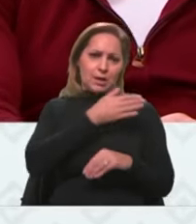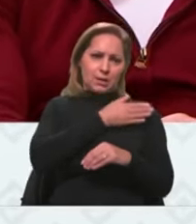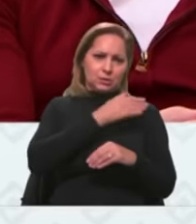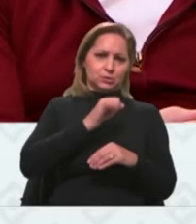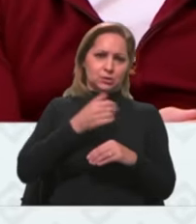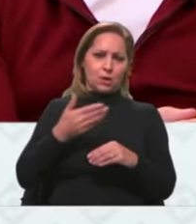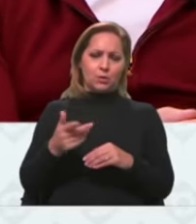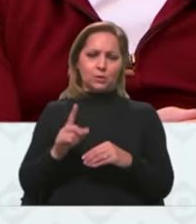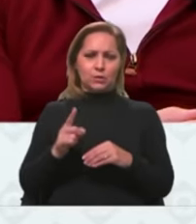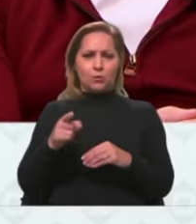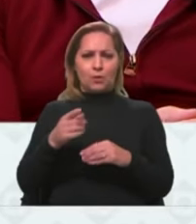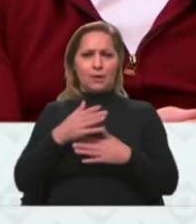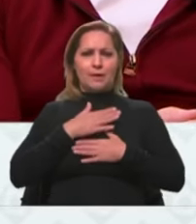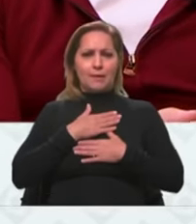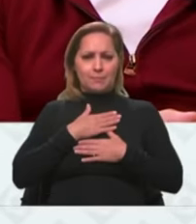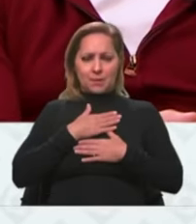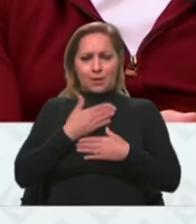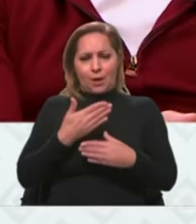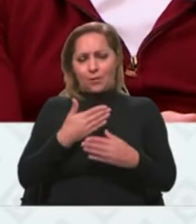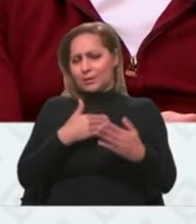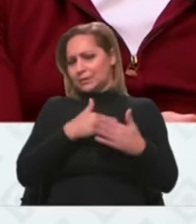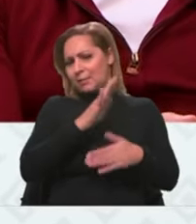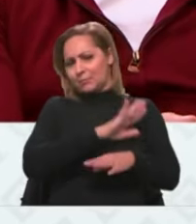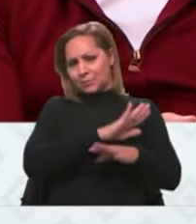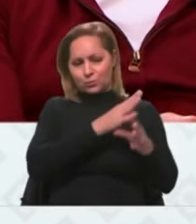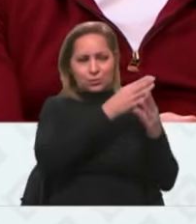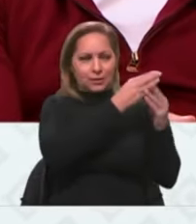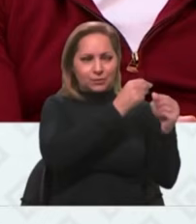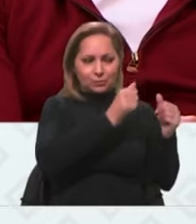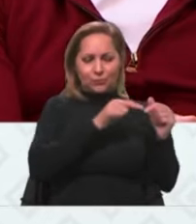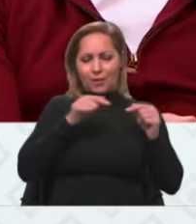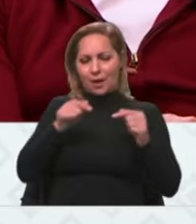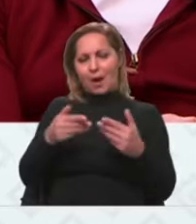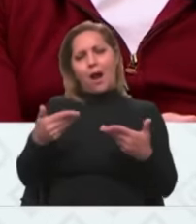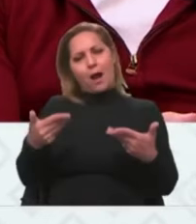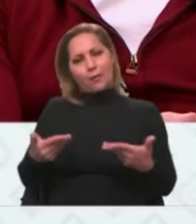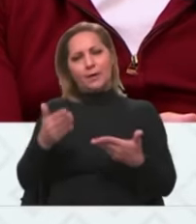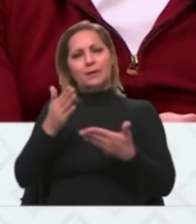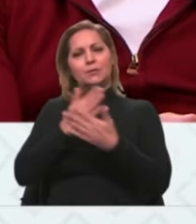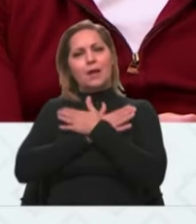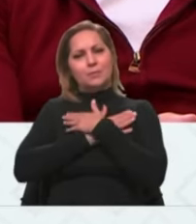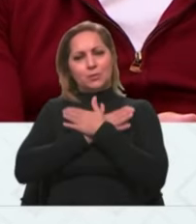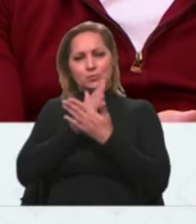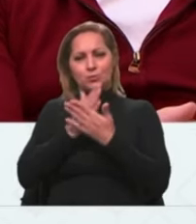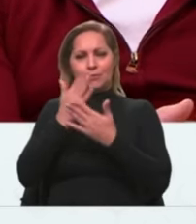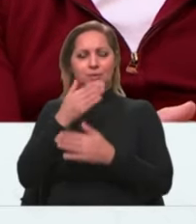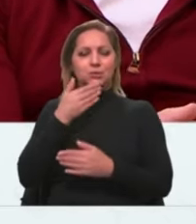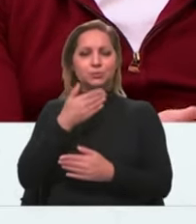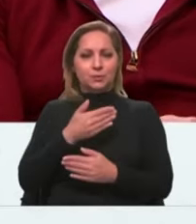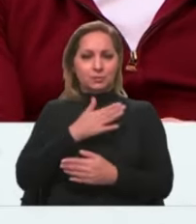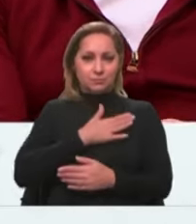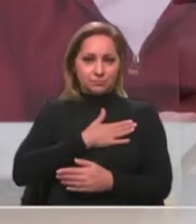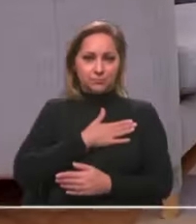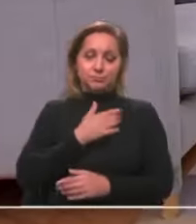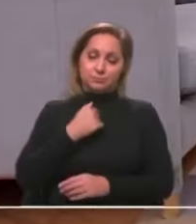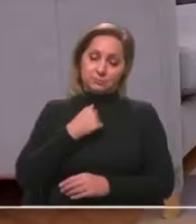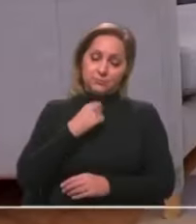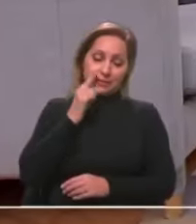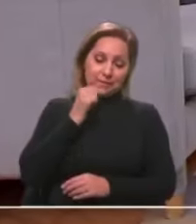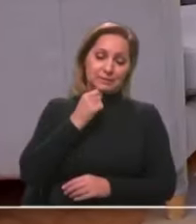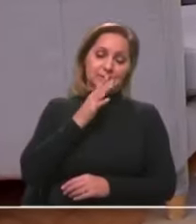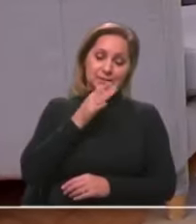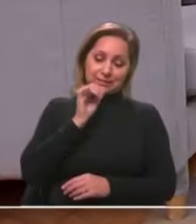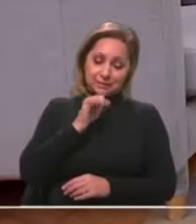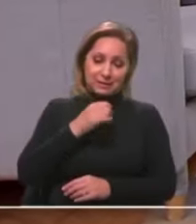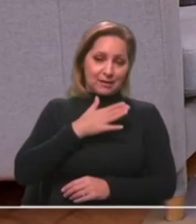Sim, na altura. Pronto, agora já somos amigos, agora já ultrapassamos. Já se passou aquela já passou essa fase. Já mas gostaram da experiência? Adorámos. Eu adorei, adorei. Eu voltava